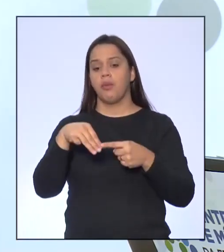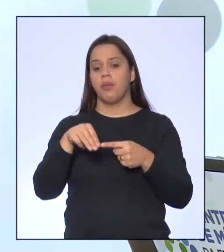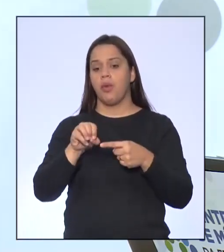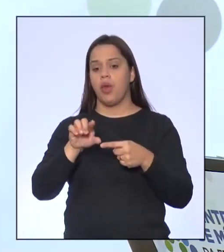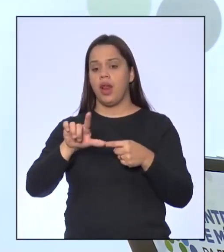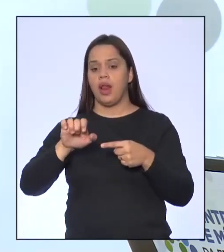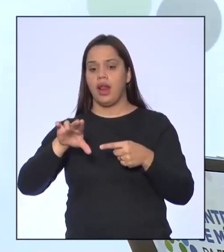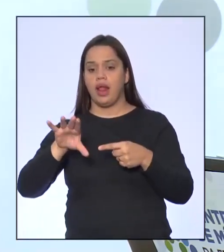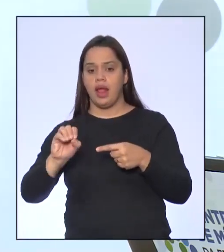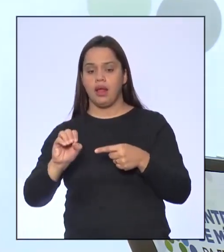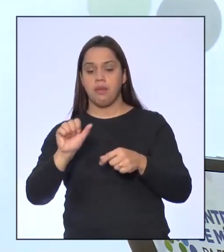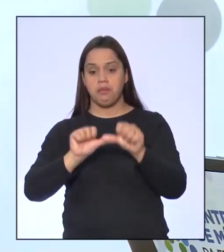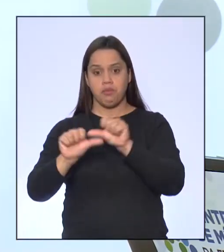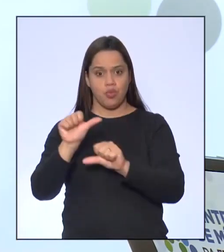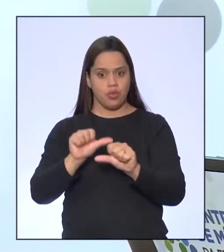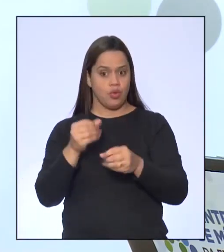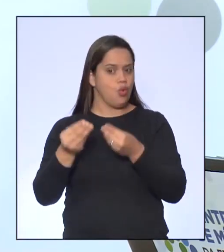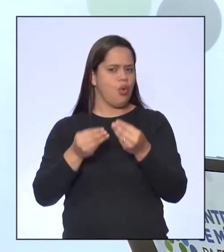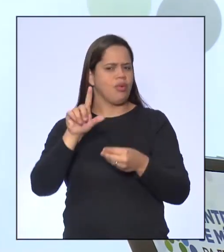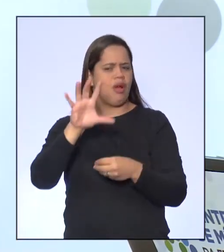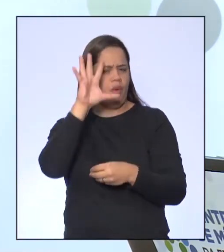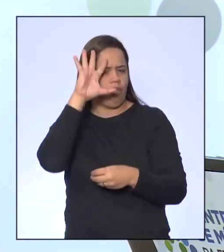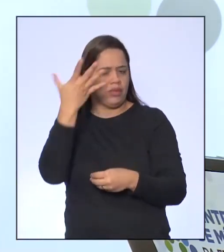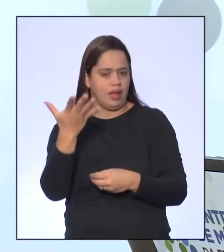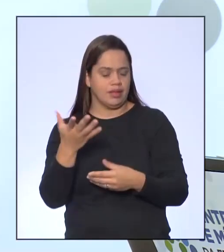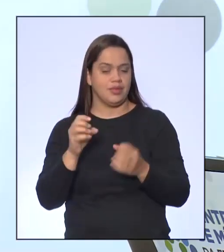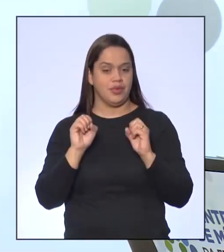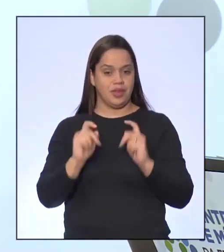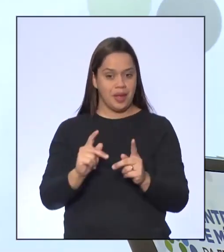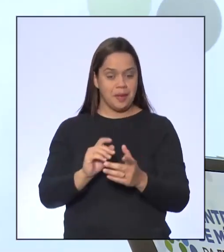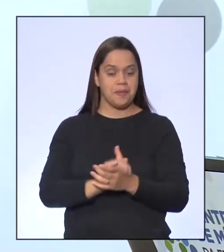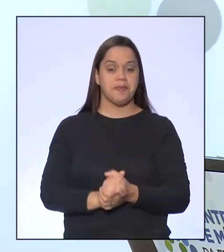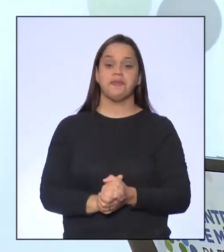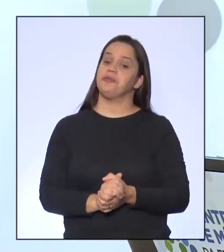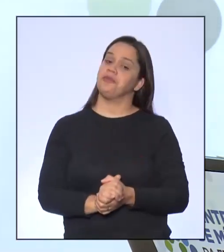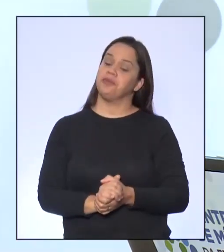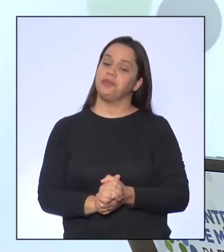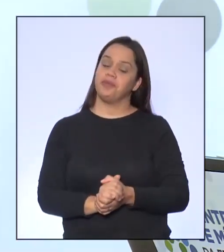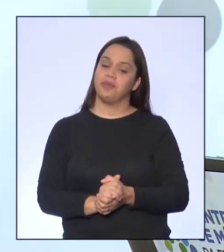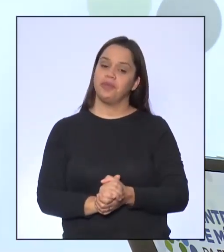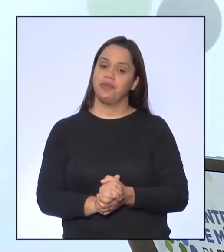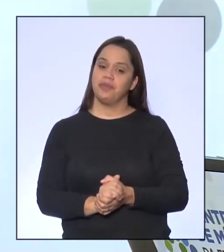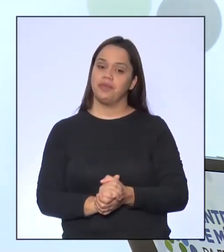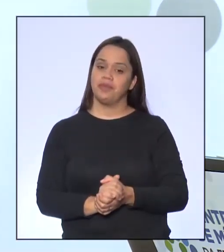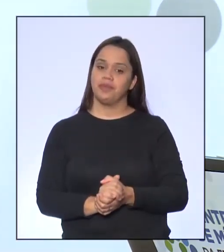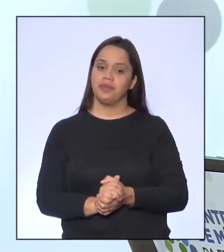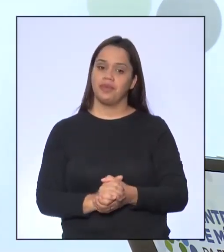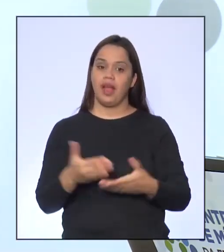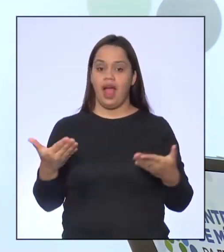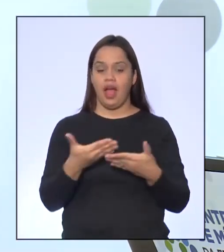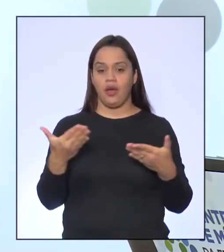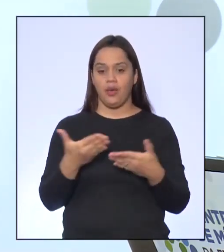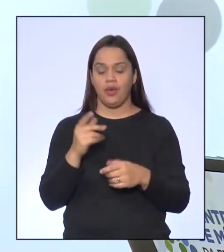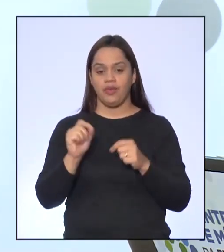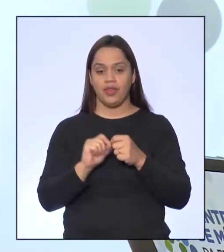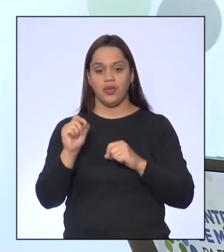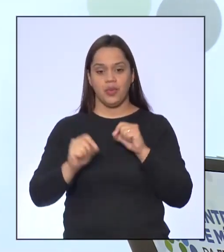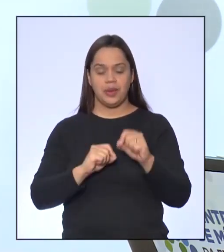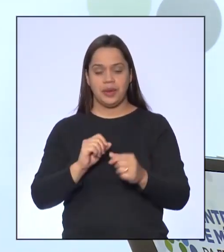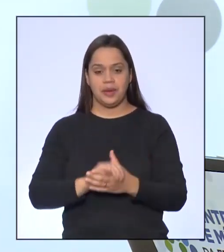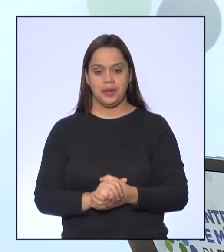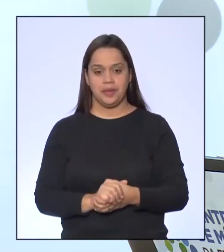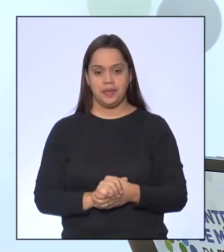de transformação química. Tudo bem? Muito bem. Então, agora, nós vamos